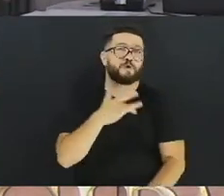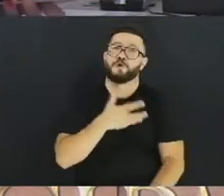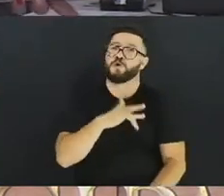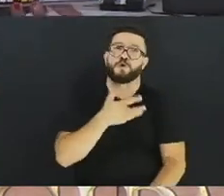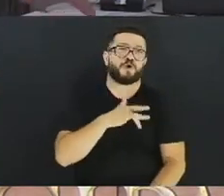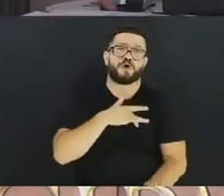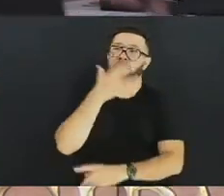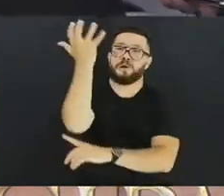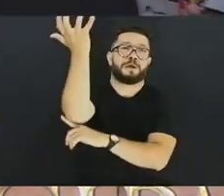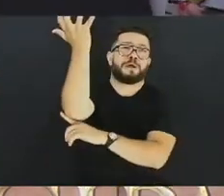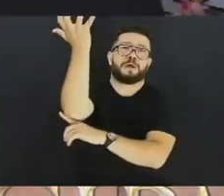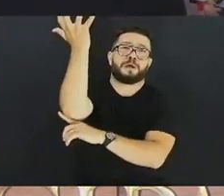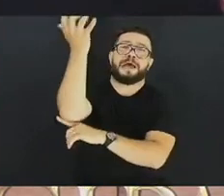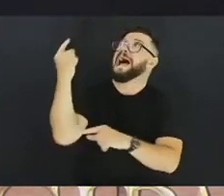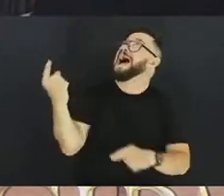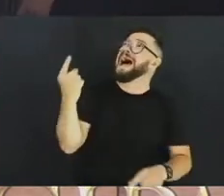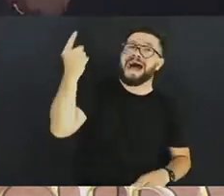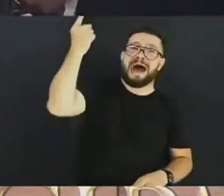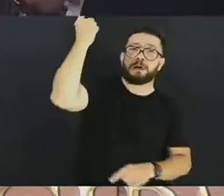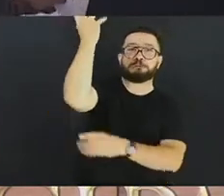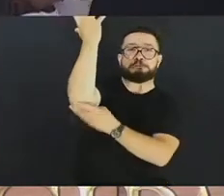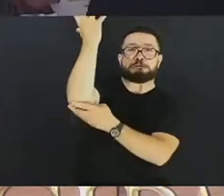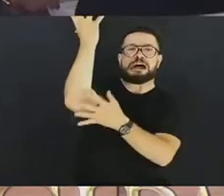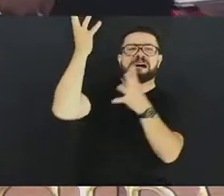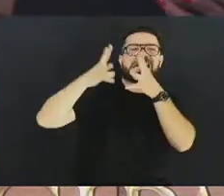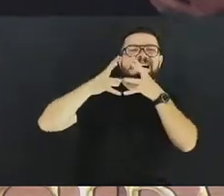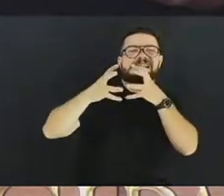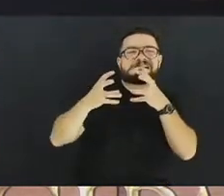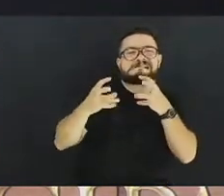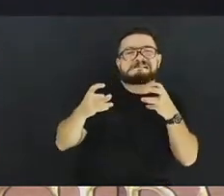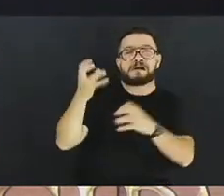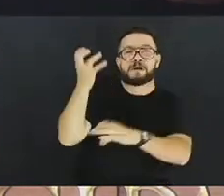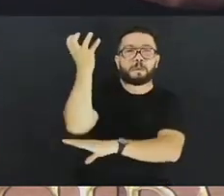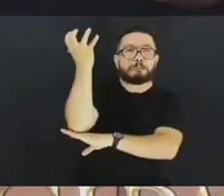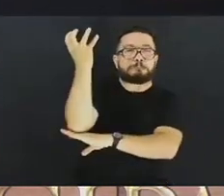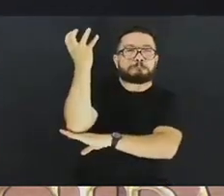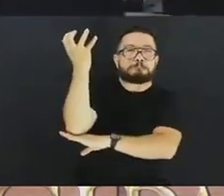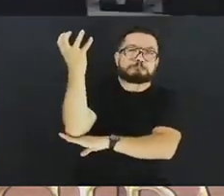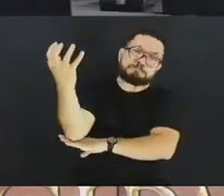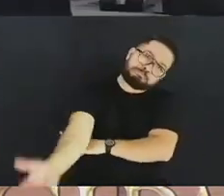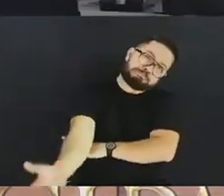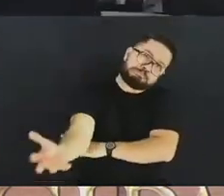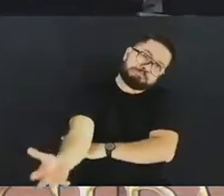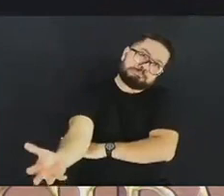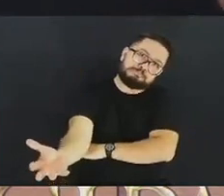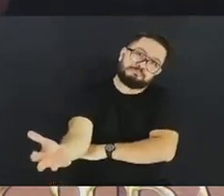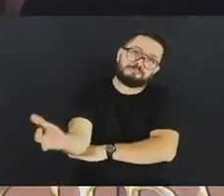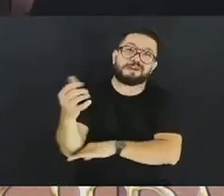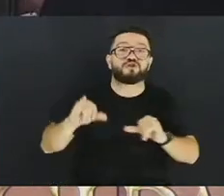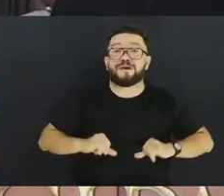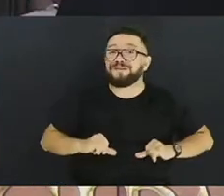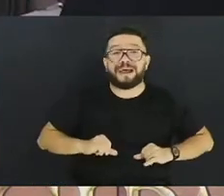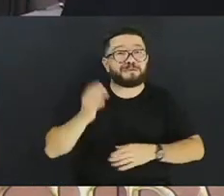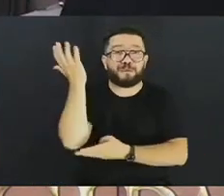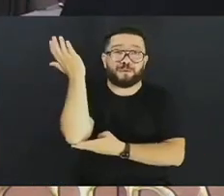lá em cima, apodrece e ela sofre até o fim. Porque nem aquela que está apodrecendo deixa eu cortar. E